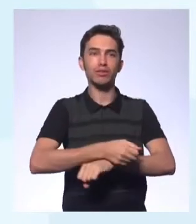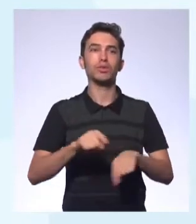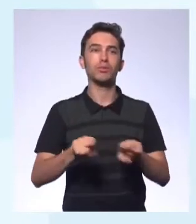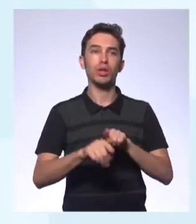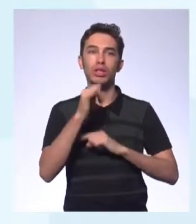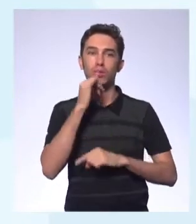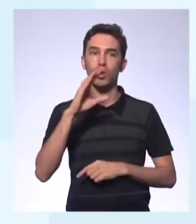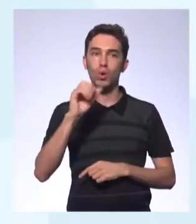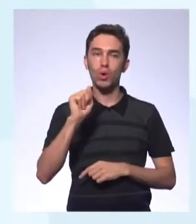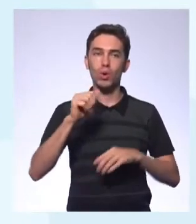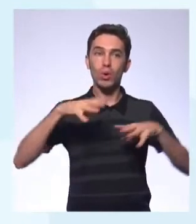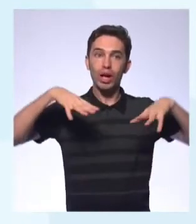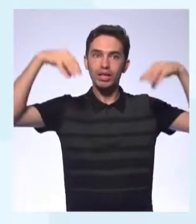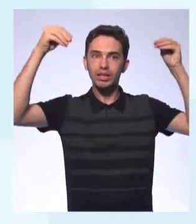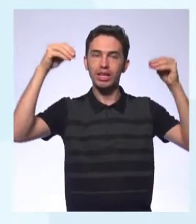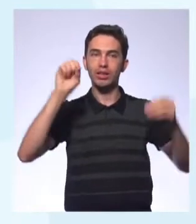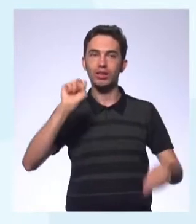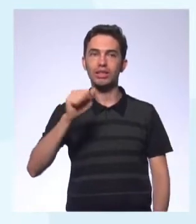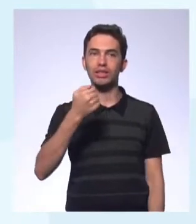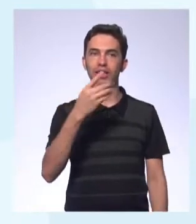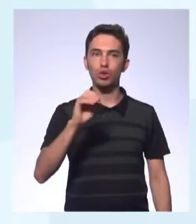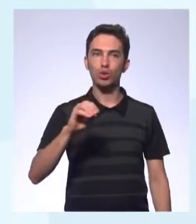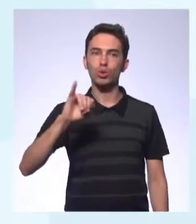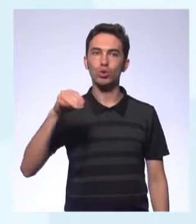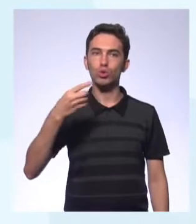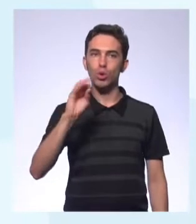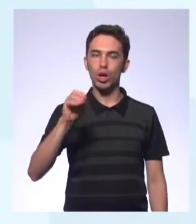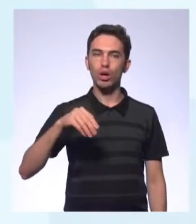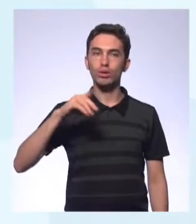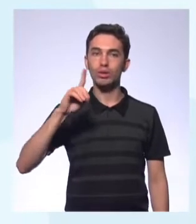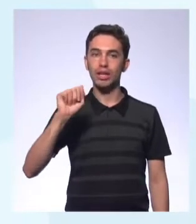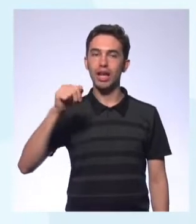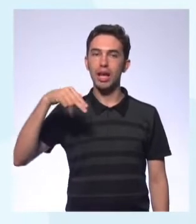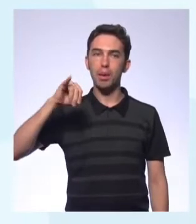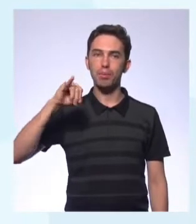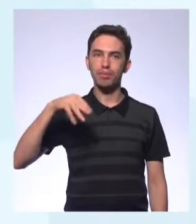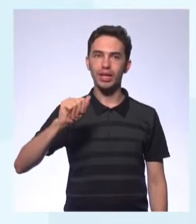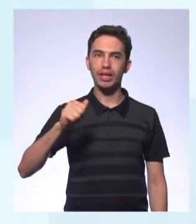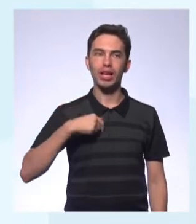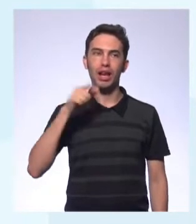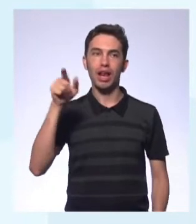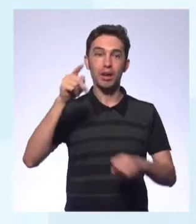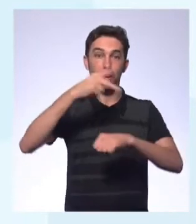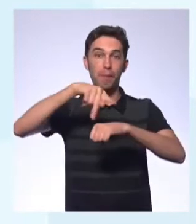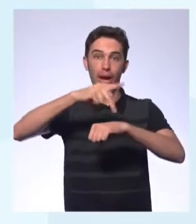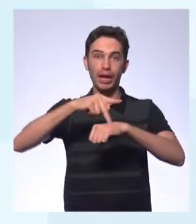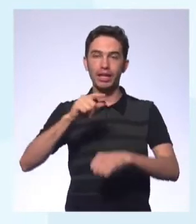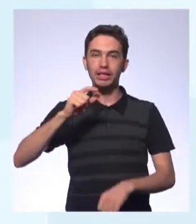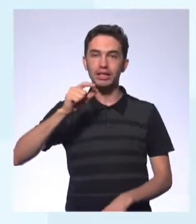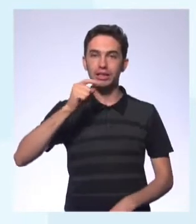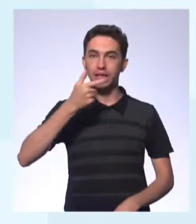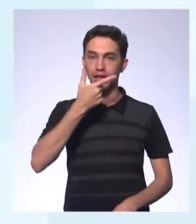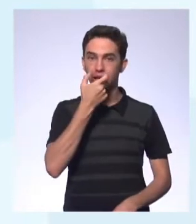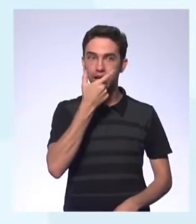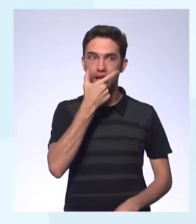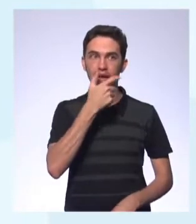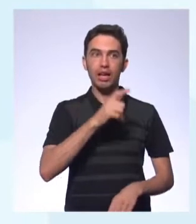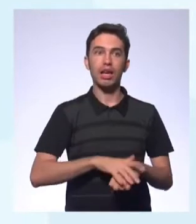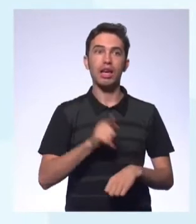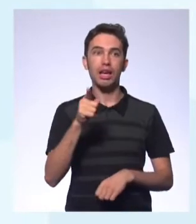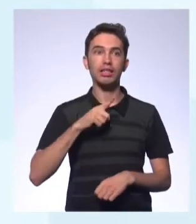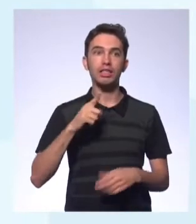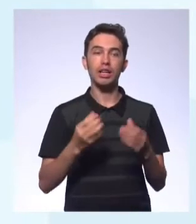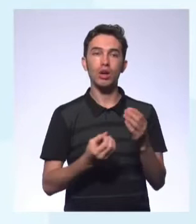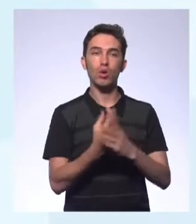construído pelos portugueses na costa africana de Gana em 1482, tinha por objetivo proteger